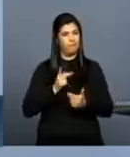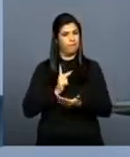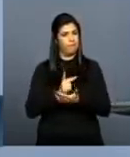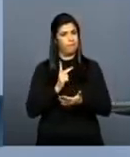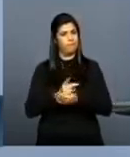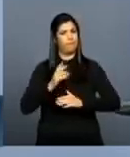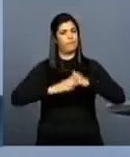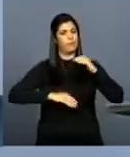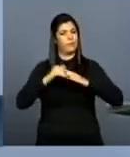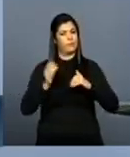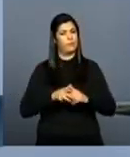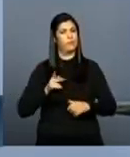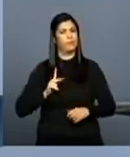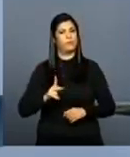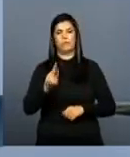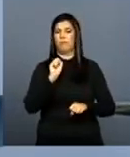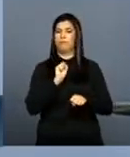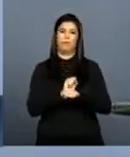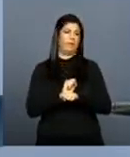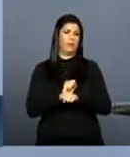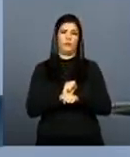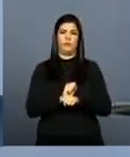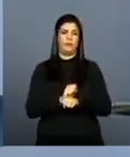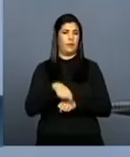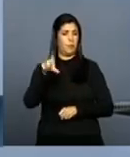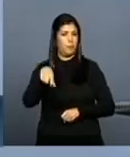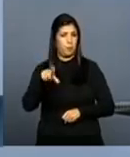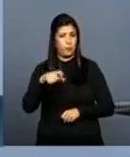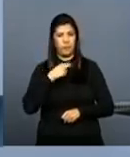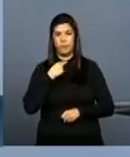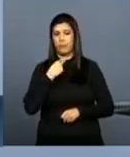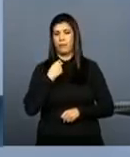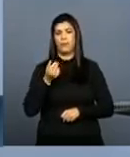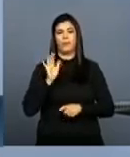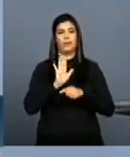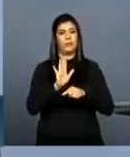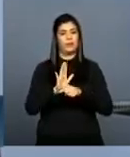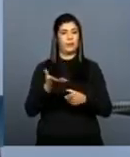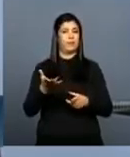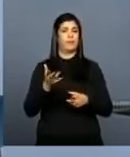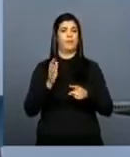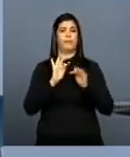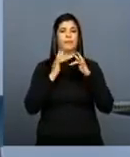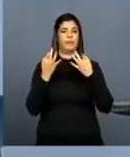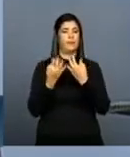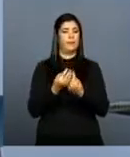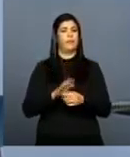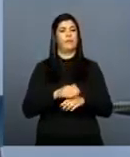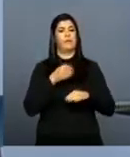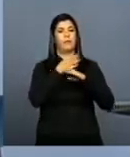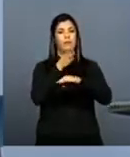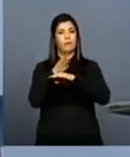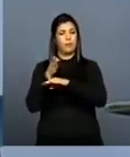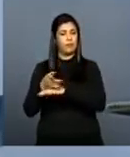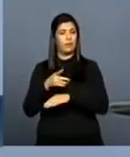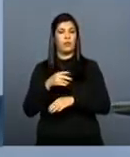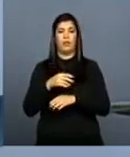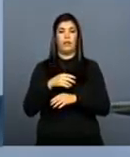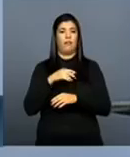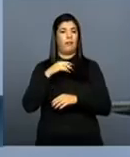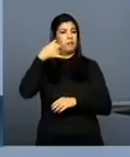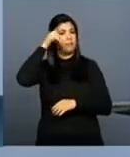nossas ações, porque elas não param. O Bolsa Família não para, a ação de fomento não vai parar, as nossas ações de acesso à água não vão parar, né?